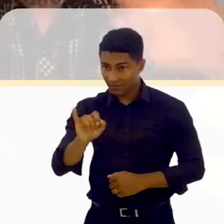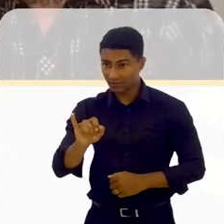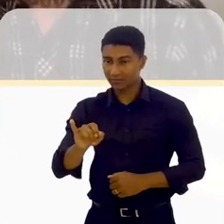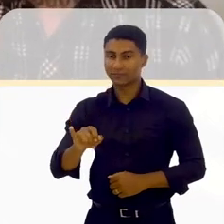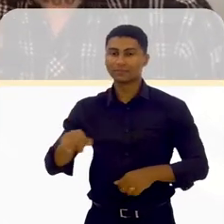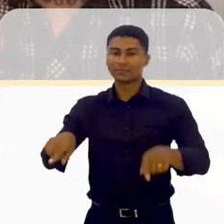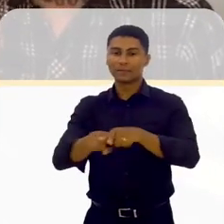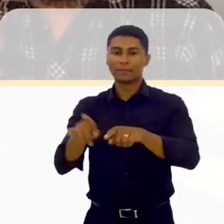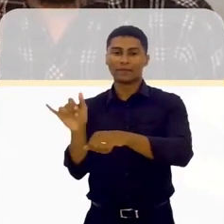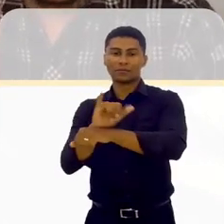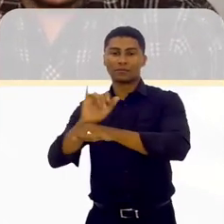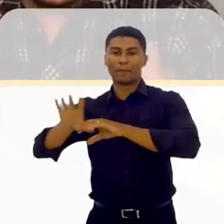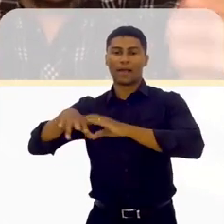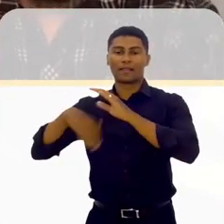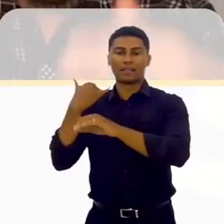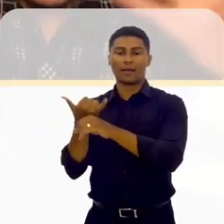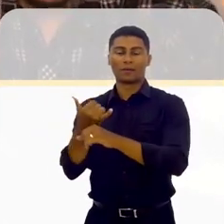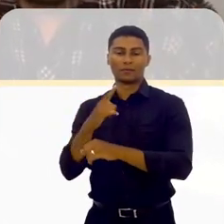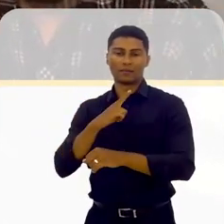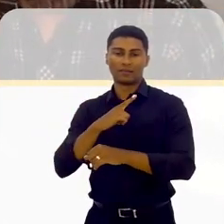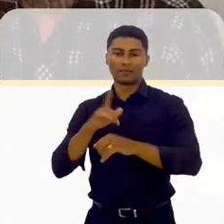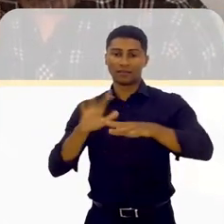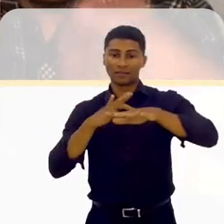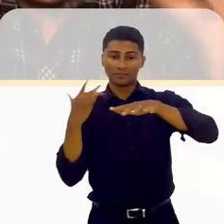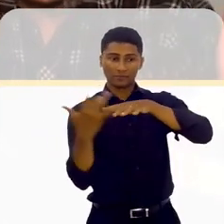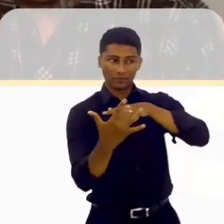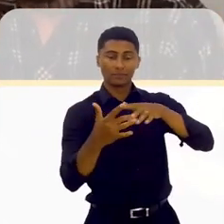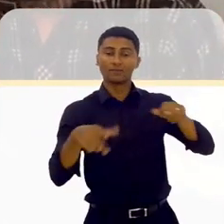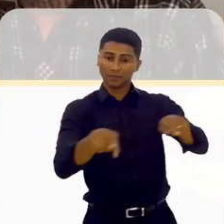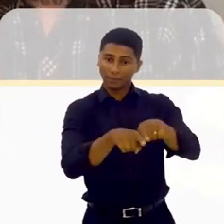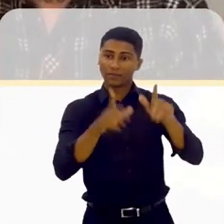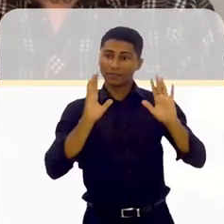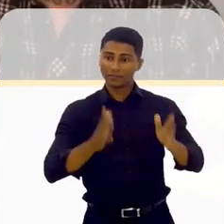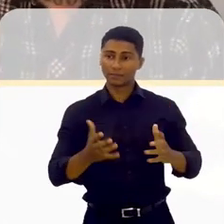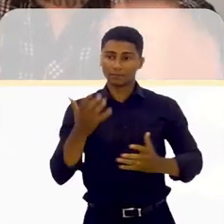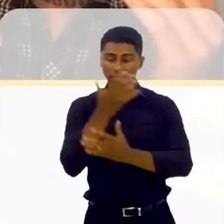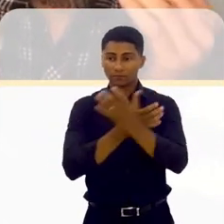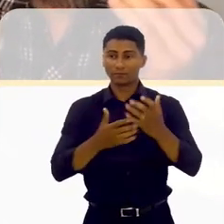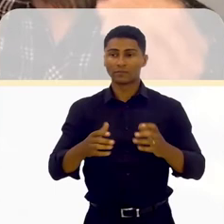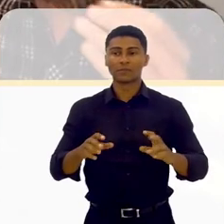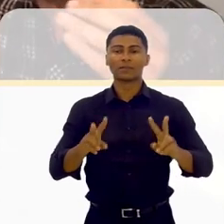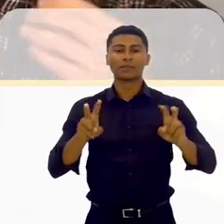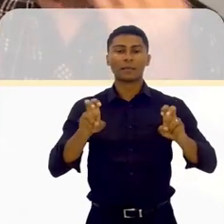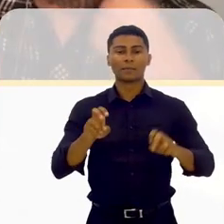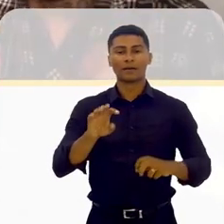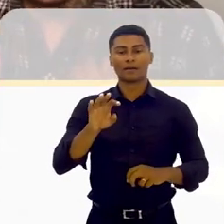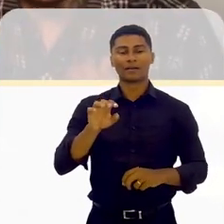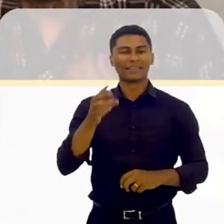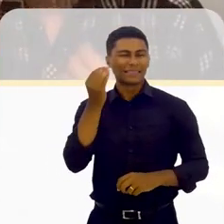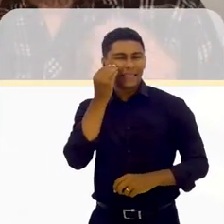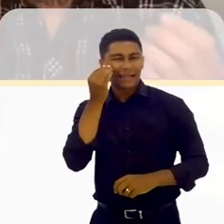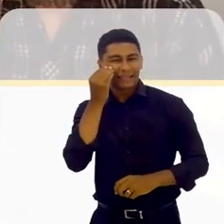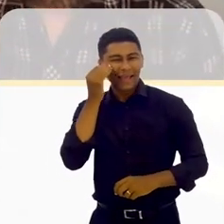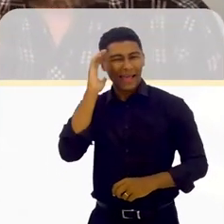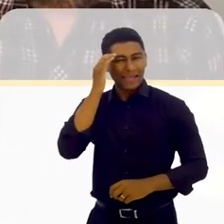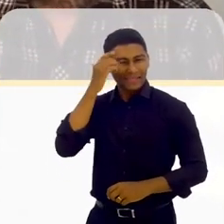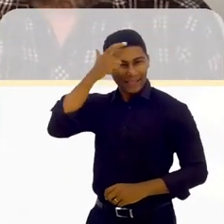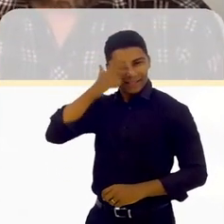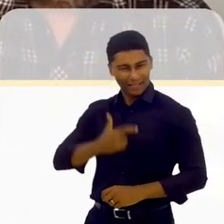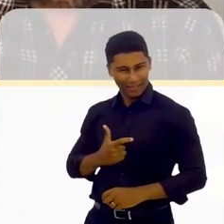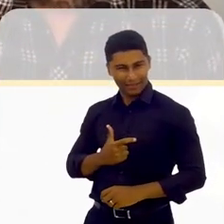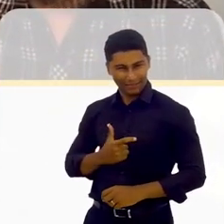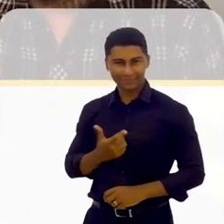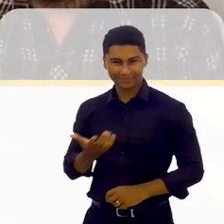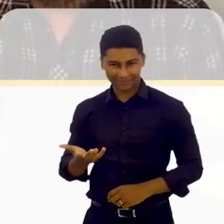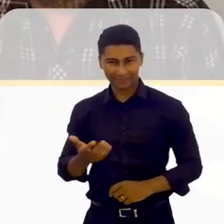tá no nosso canal também no YouTube, nas plataformas digitais já foi lançada também. Chama Tenta Me Entender essa daí. Eu já ia falar qual, porque a